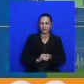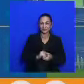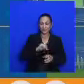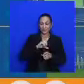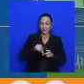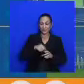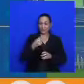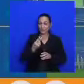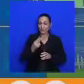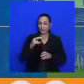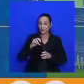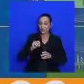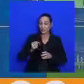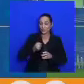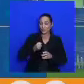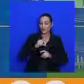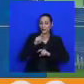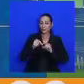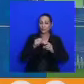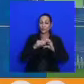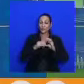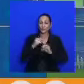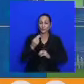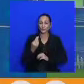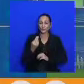E os 20 números sorteados no concurso